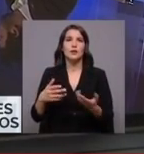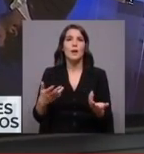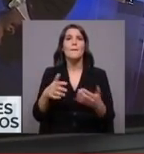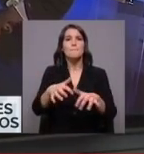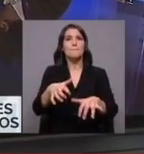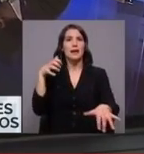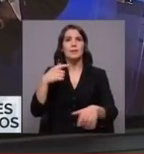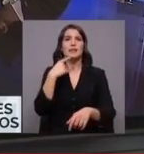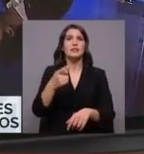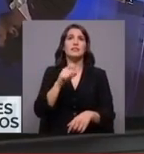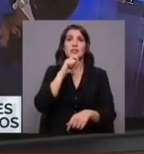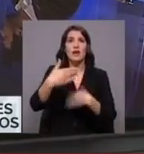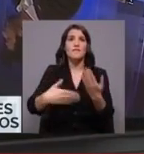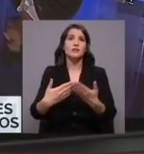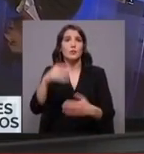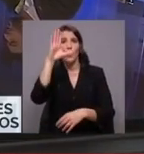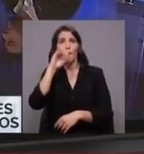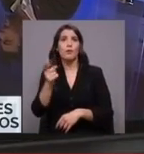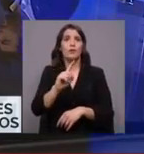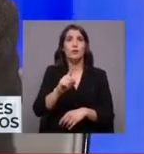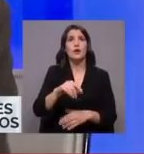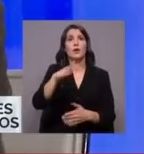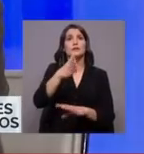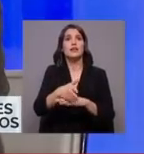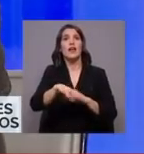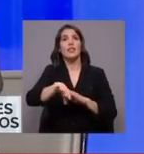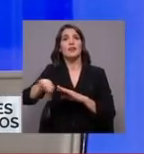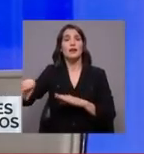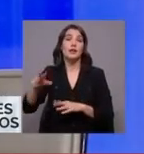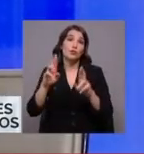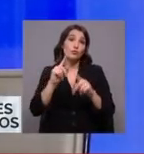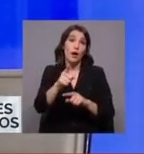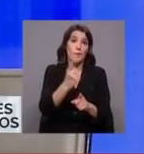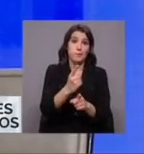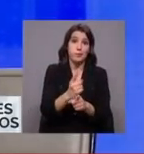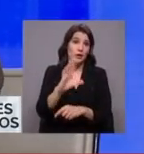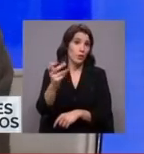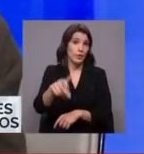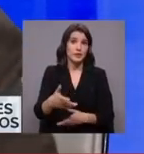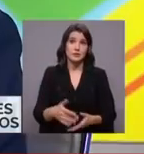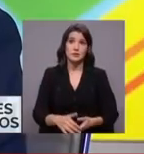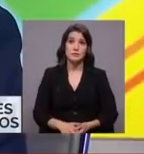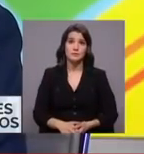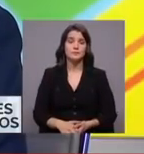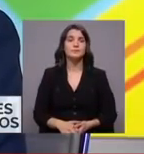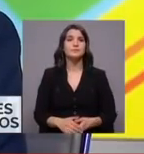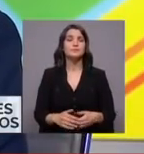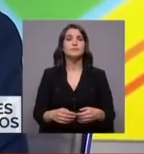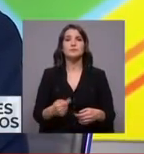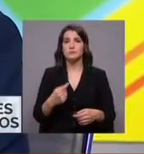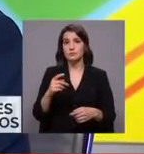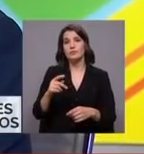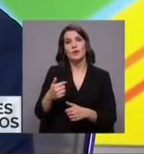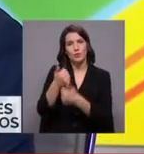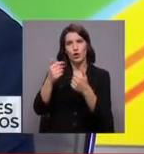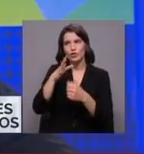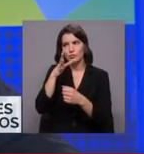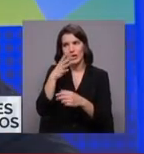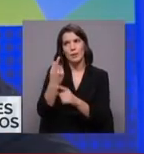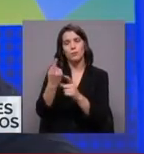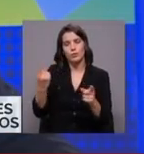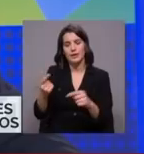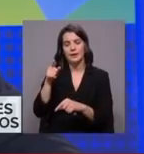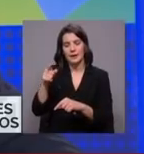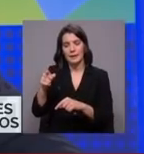branca realmente Visão ao mesmo tempo dirá mesmo que é que temos aqui o que vai acontecer de não ser que queremos saber é que eu vou explicar porque é que esta